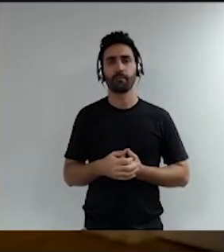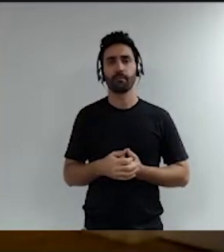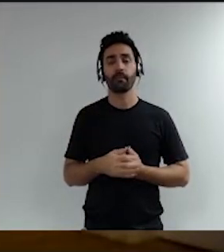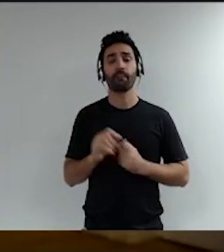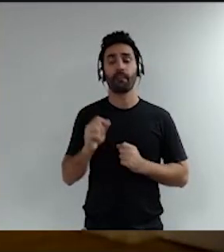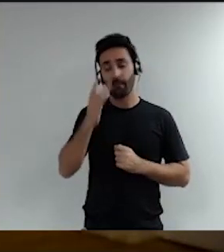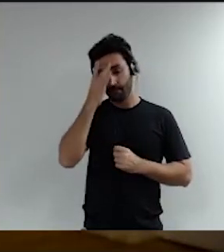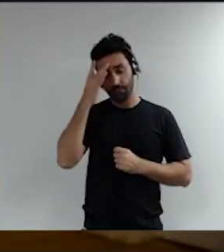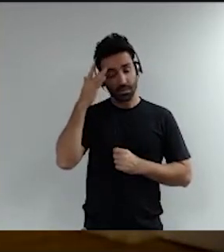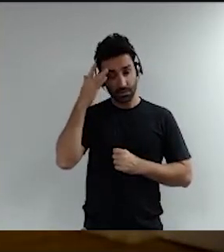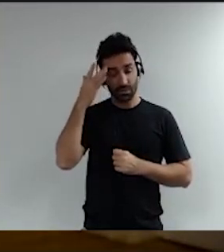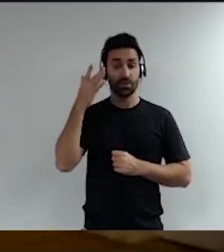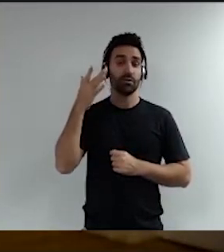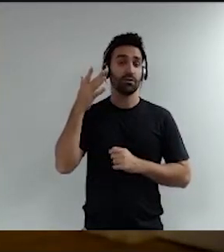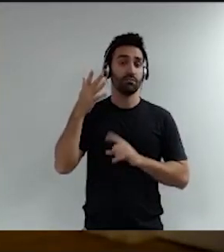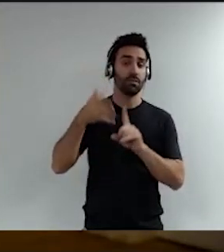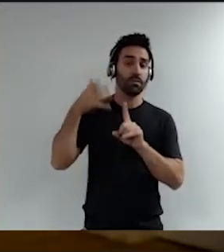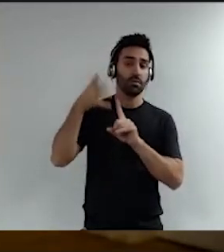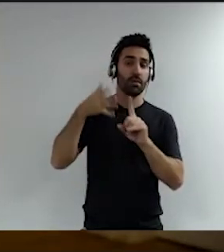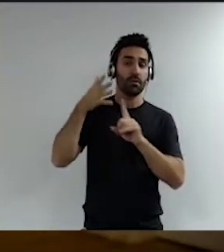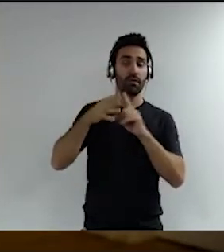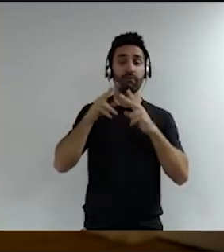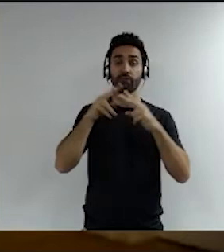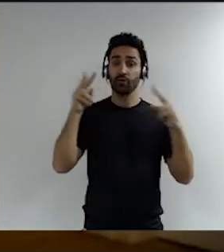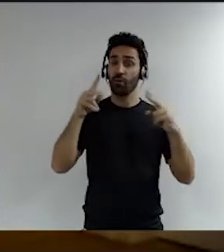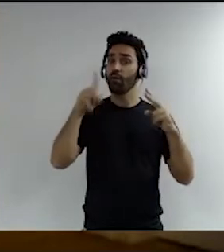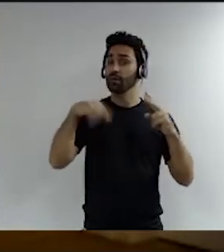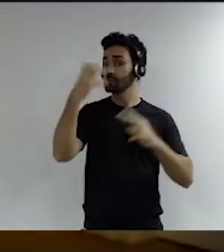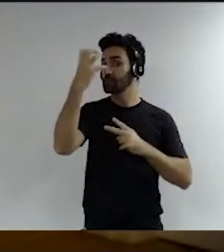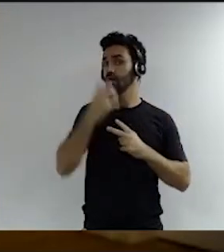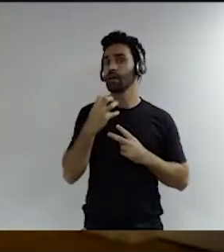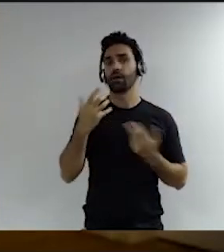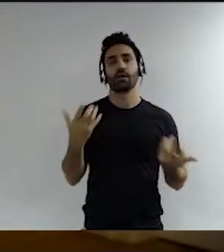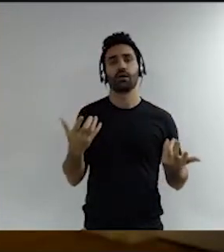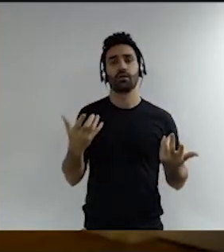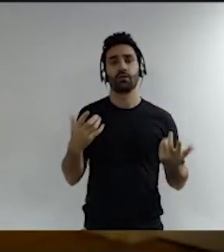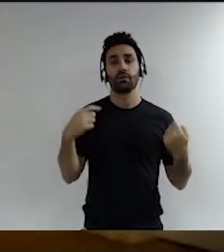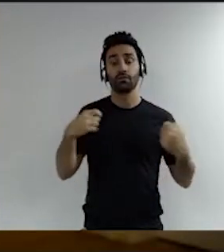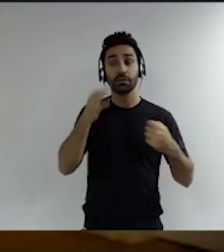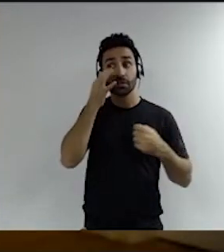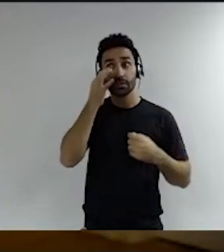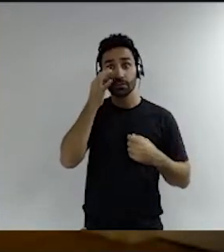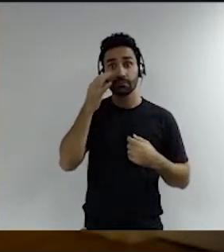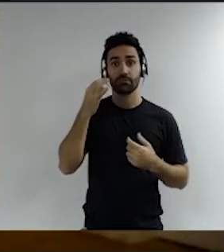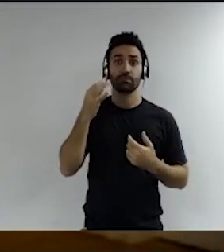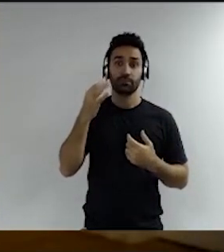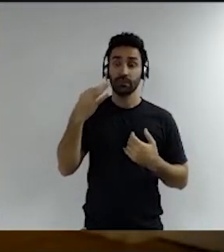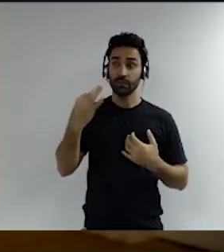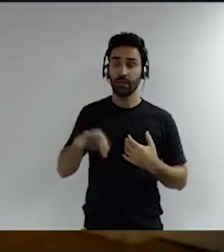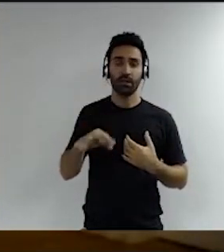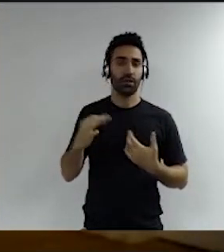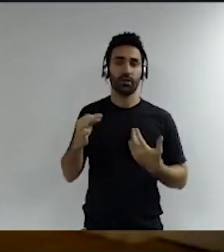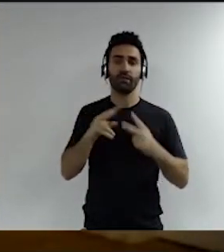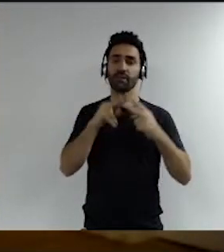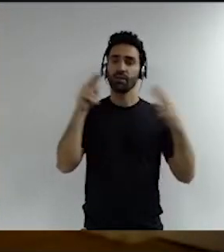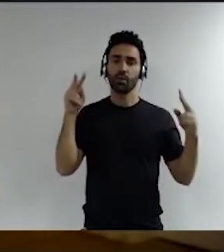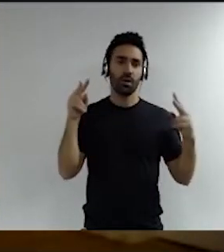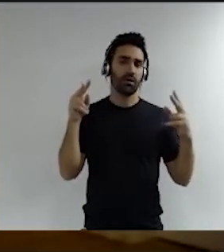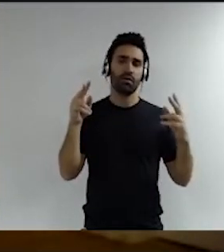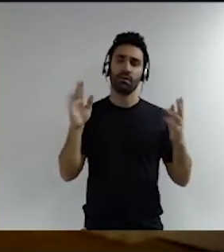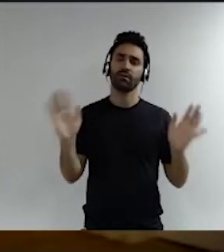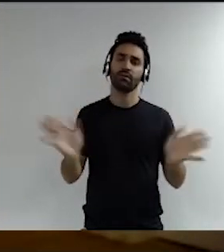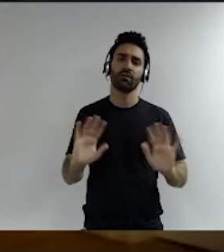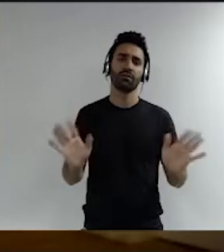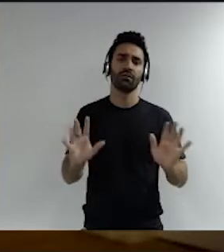Sustentação oral no julgamento virtual é coisa séria, que a gente ouve e vê. No virtual, não, você tem um